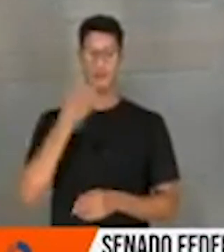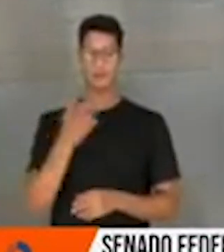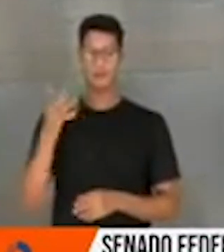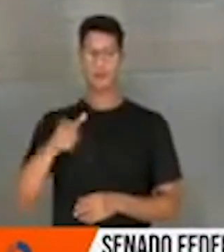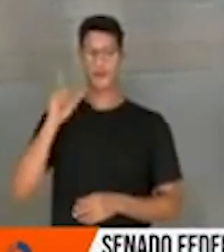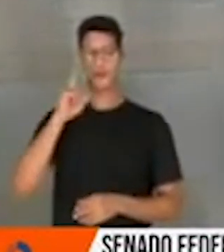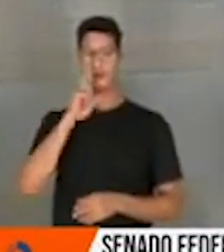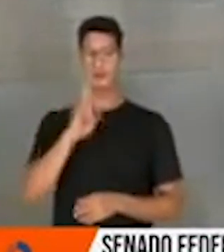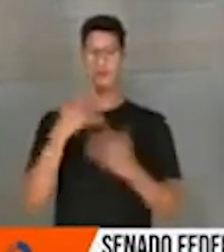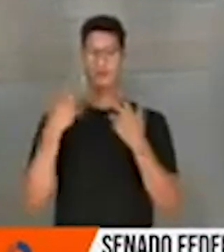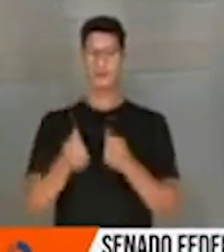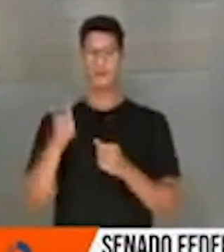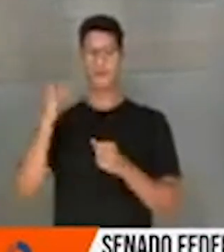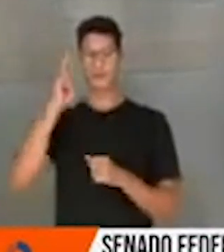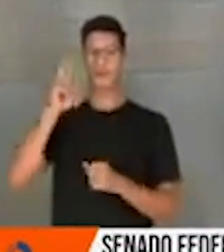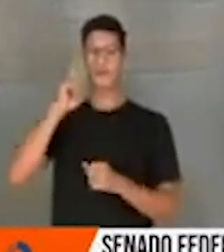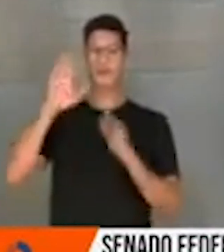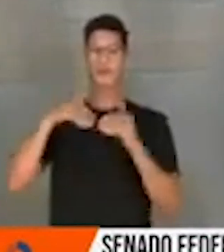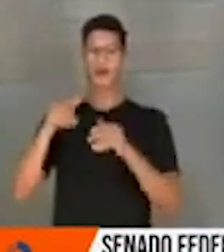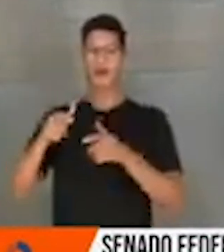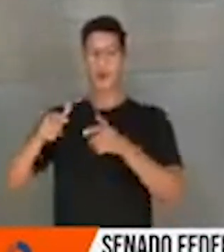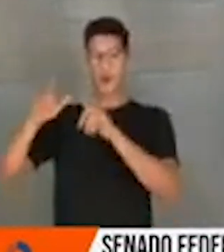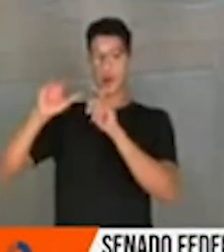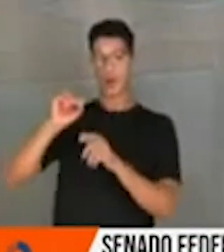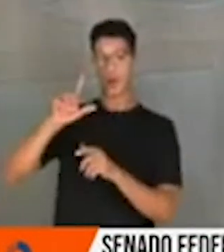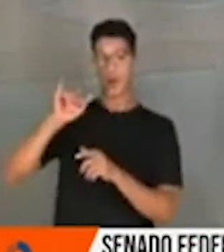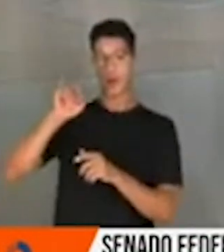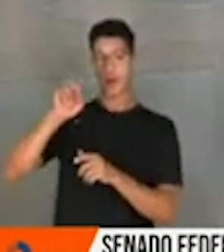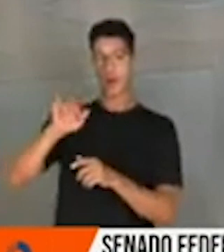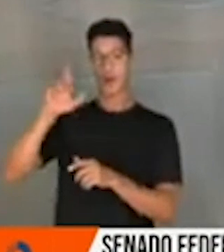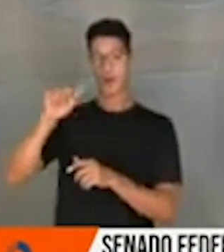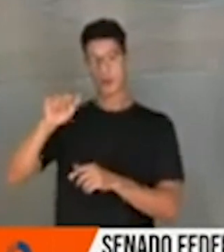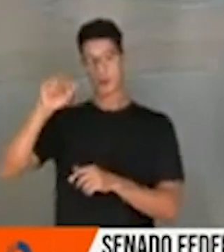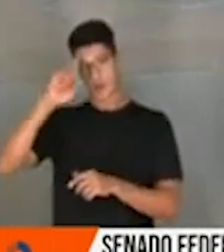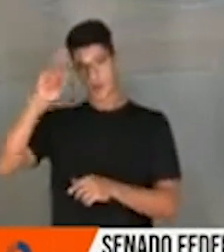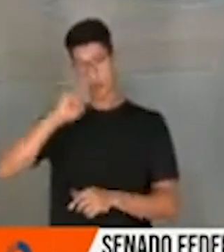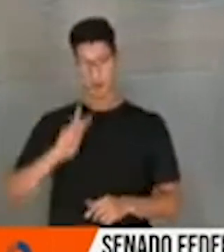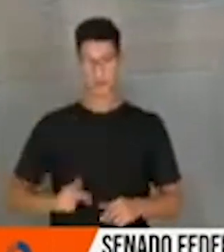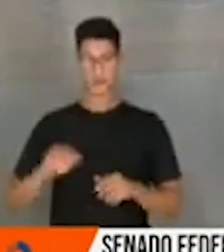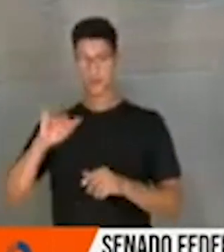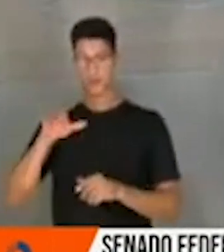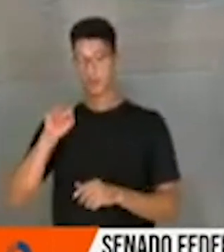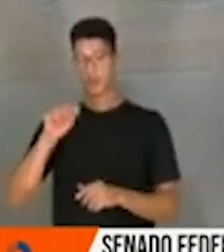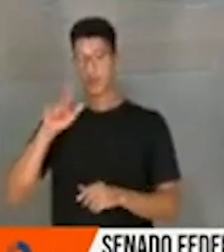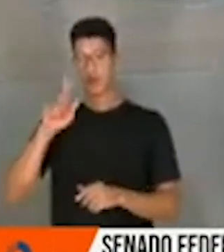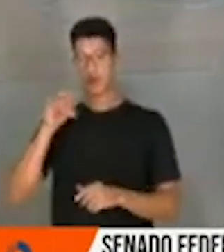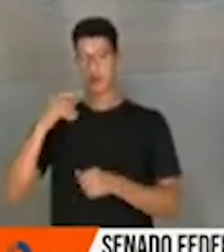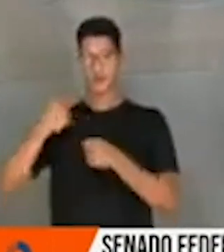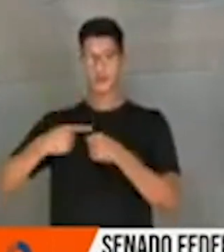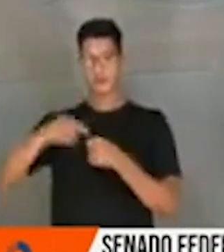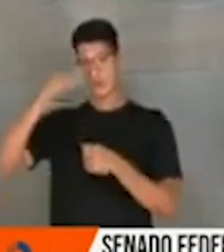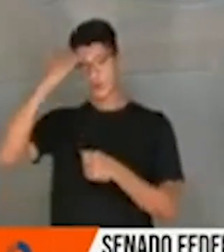senhor responder, vamos aí, para o senhor lembrar qual é a Joalheria Oliveiras. Senhor relator e senhor presidente, a Joalheria Oliveiras fica na cidade